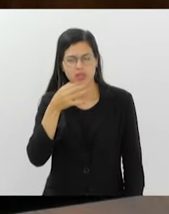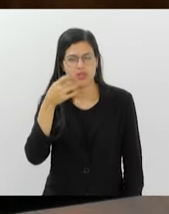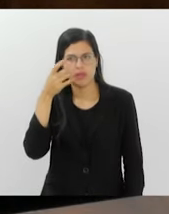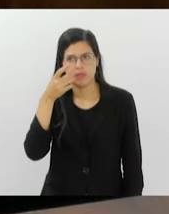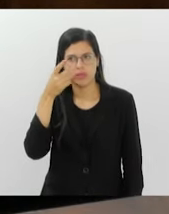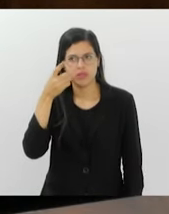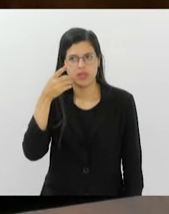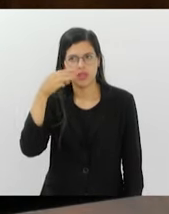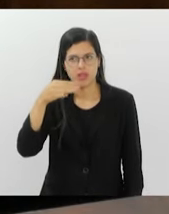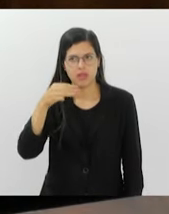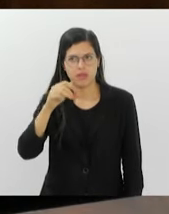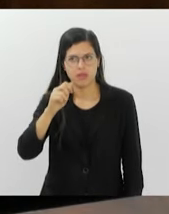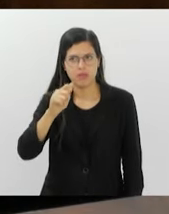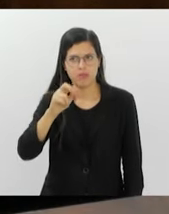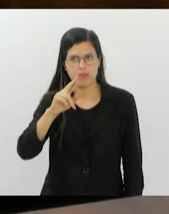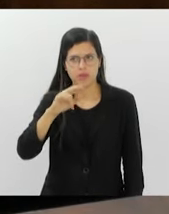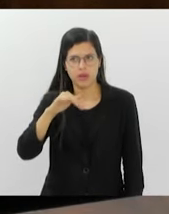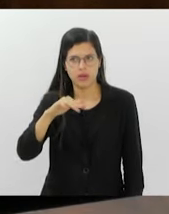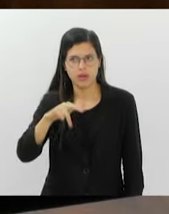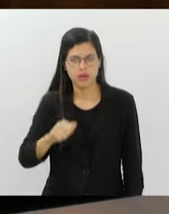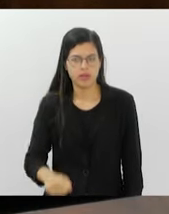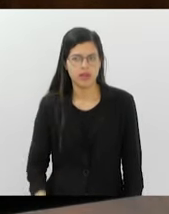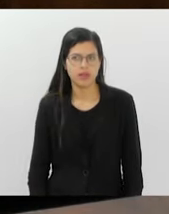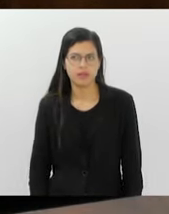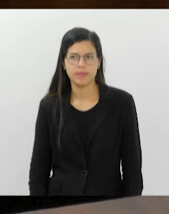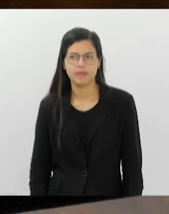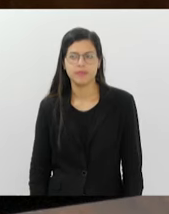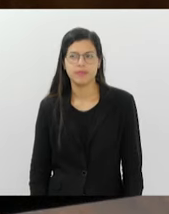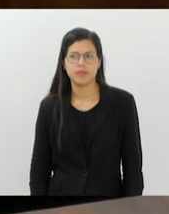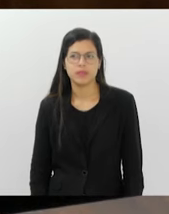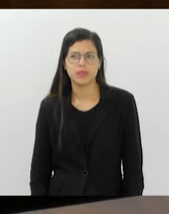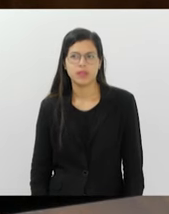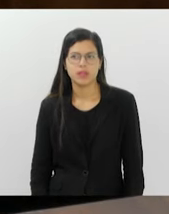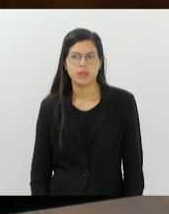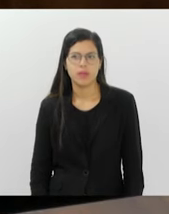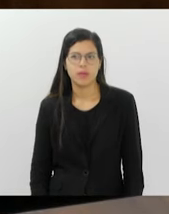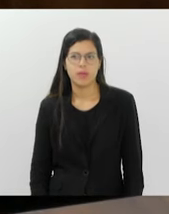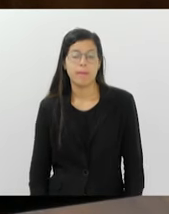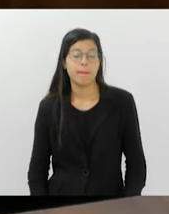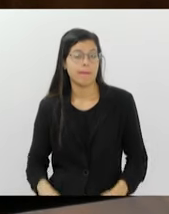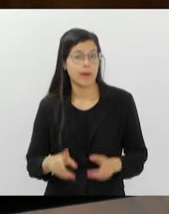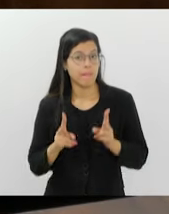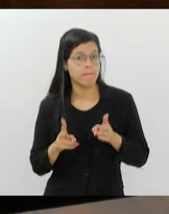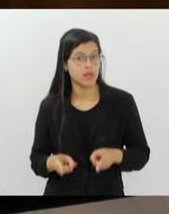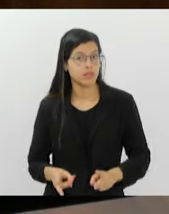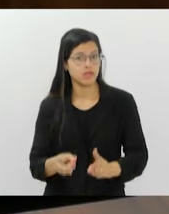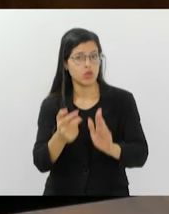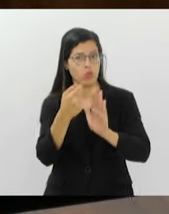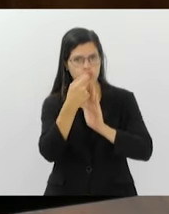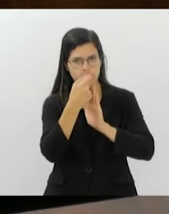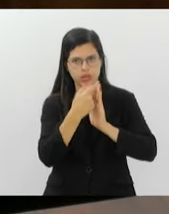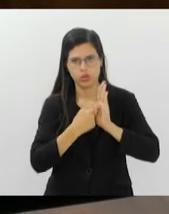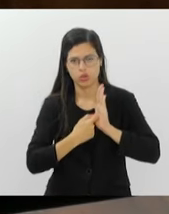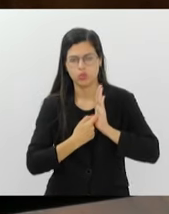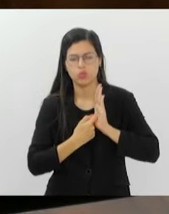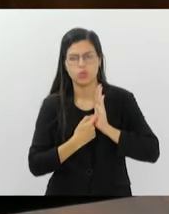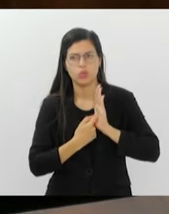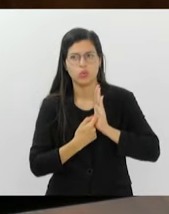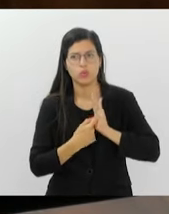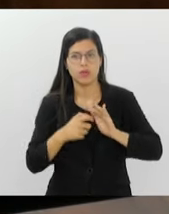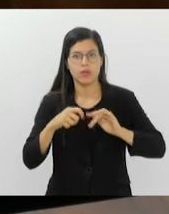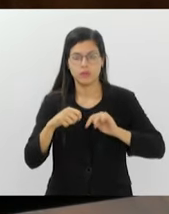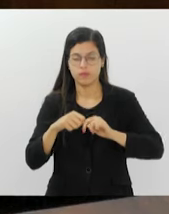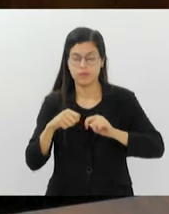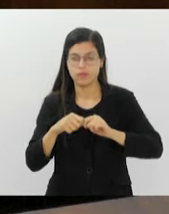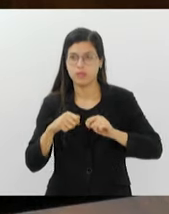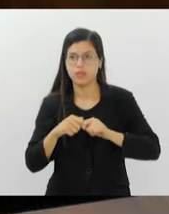do MST para preservar a enta que ela também fizesse o